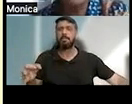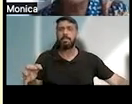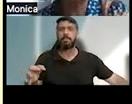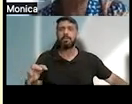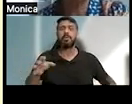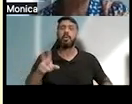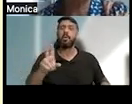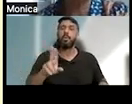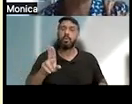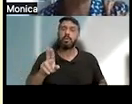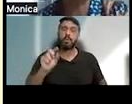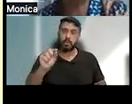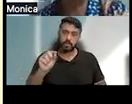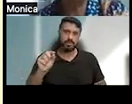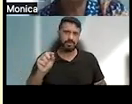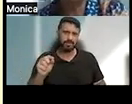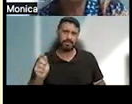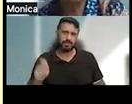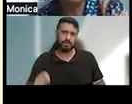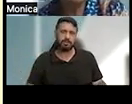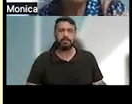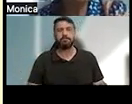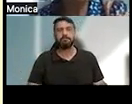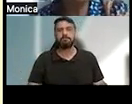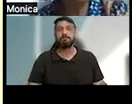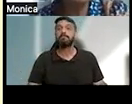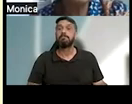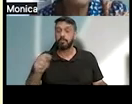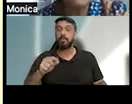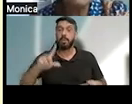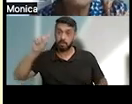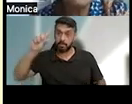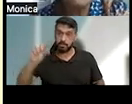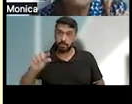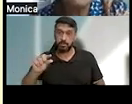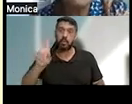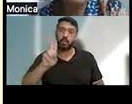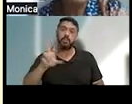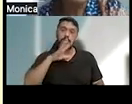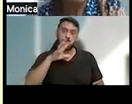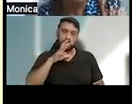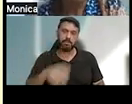biologia sintética para poder minimizar o uso dos animais, né?